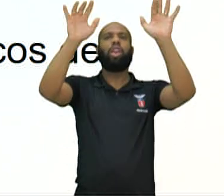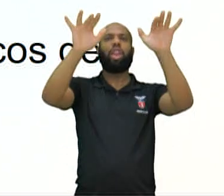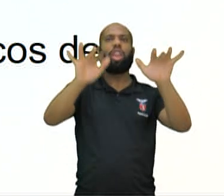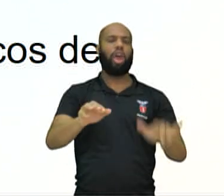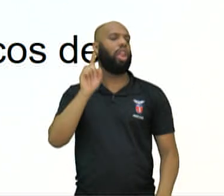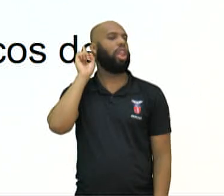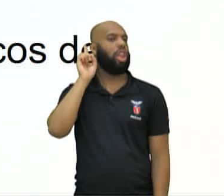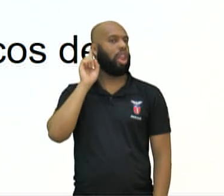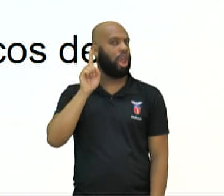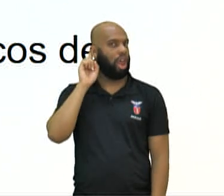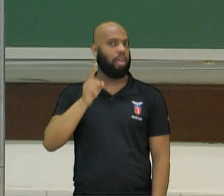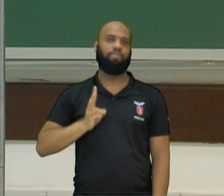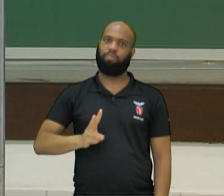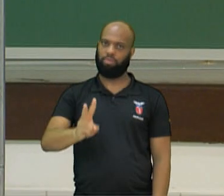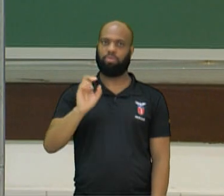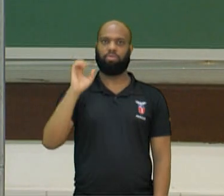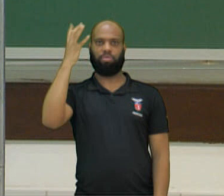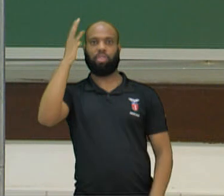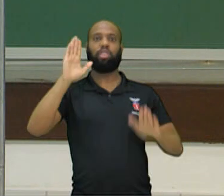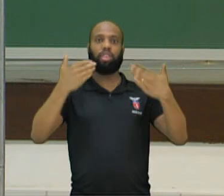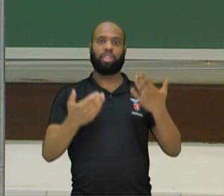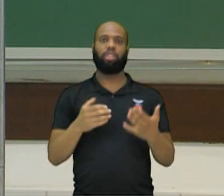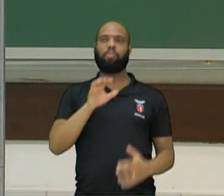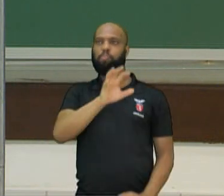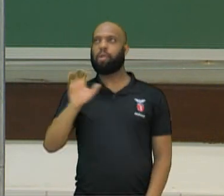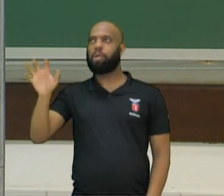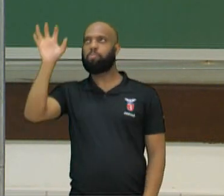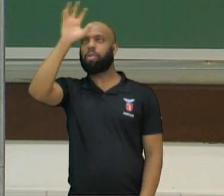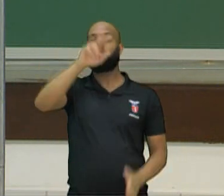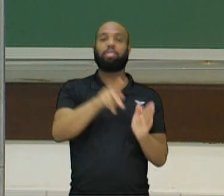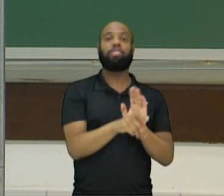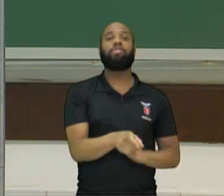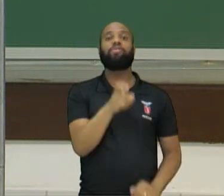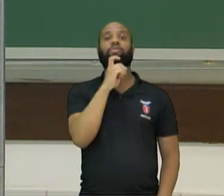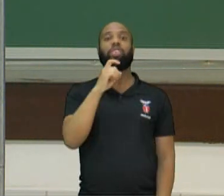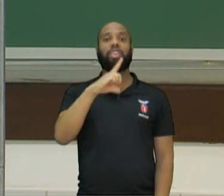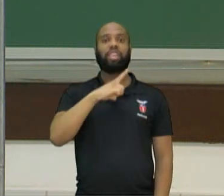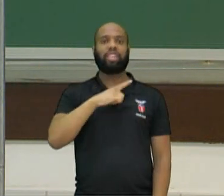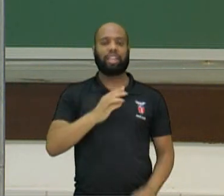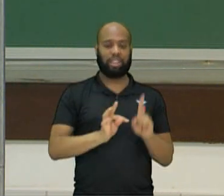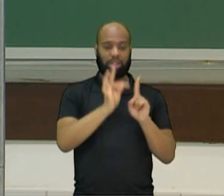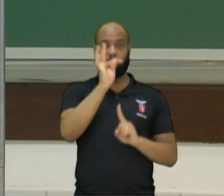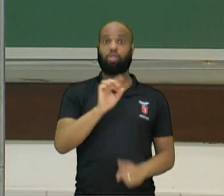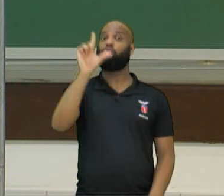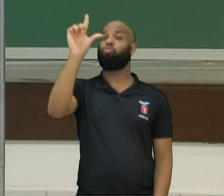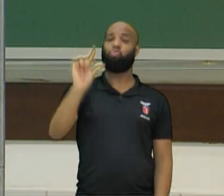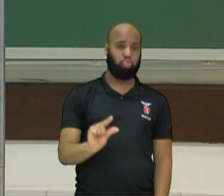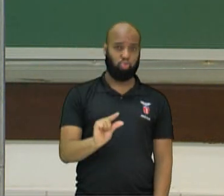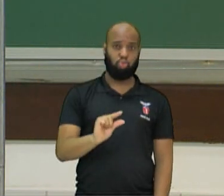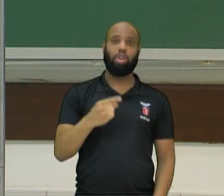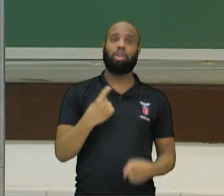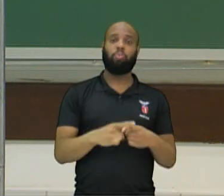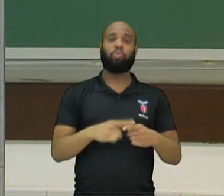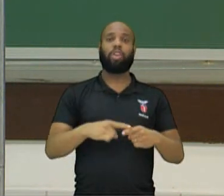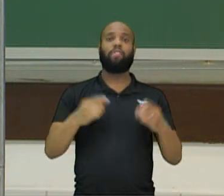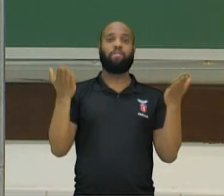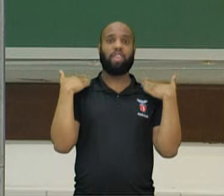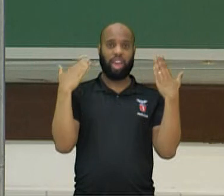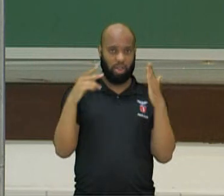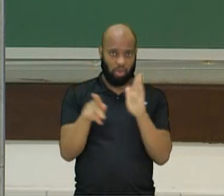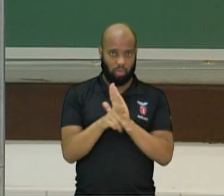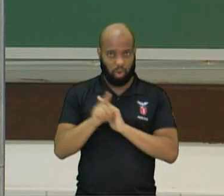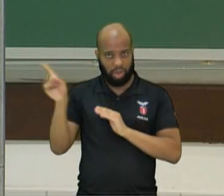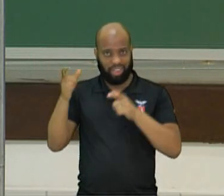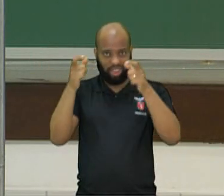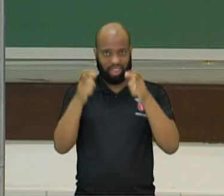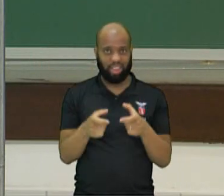neve. Então, as regiões de clima frio, elas têm temperaturas bastante baixas. Os verões nessas localidades